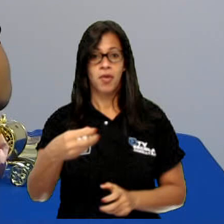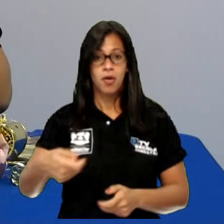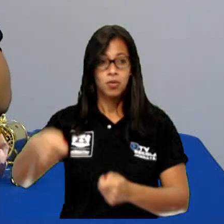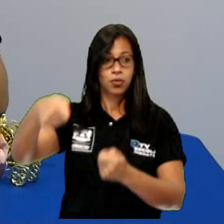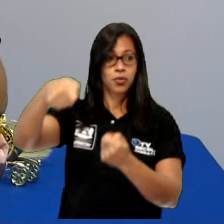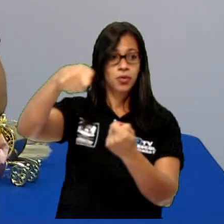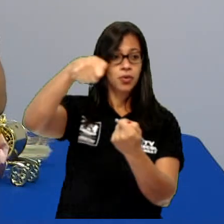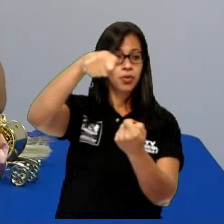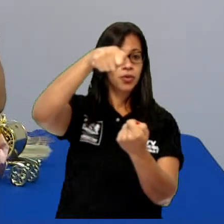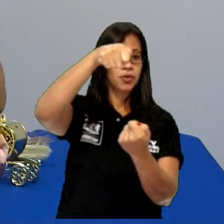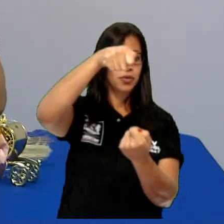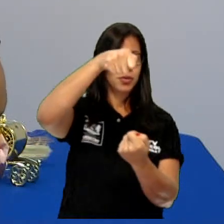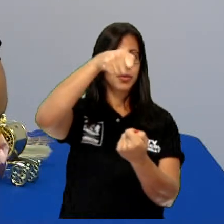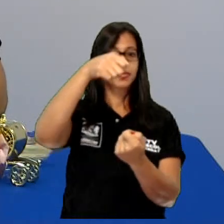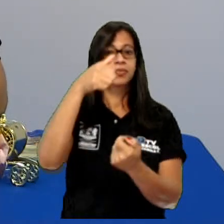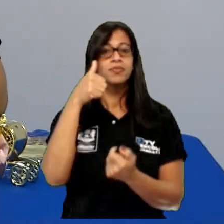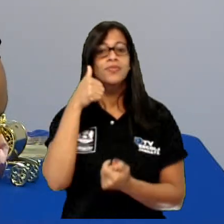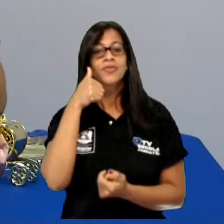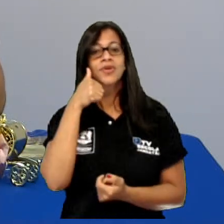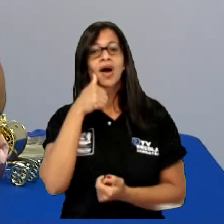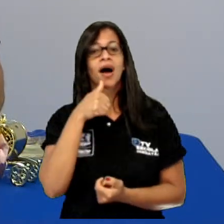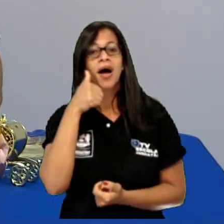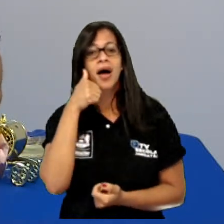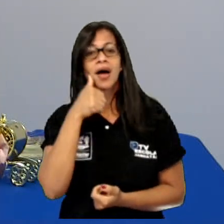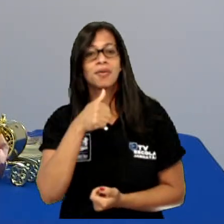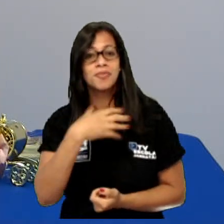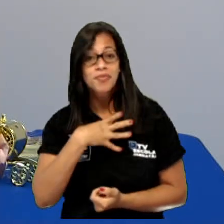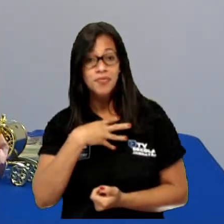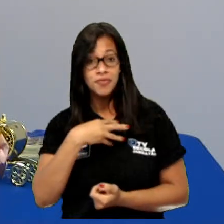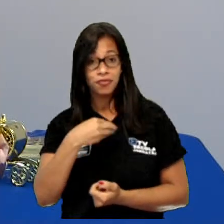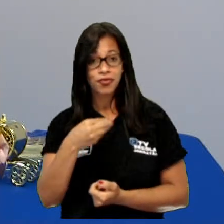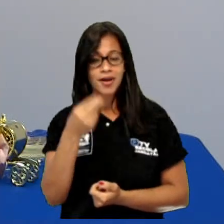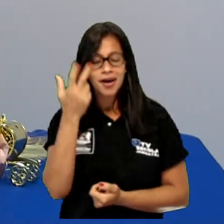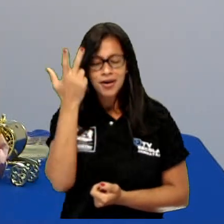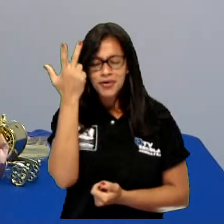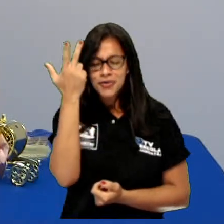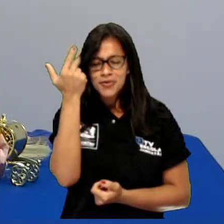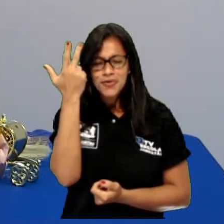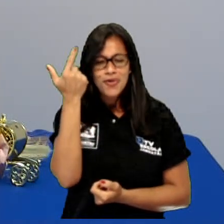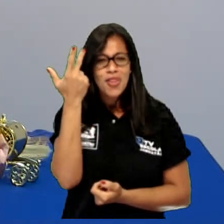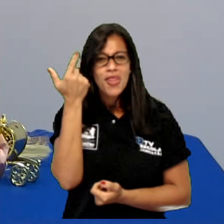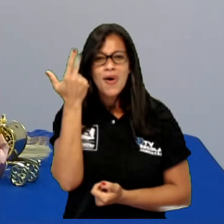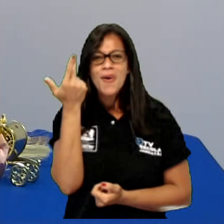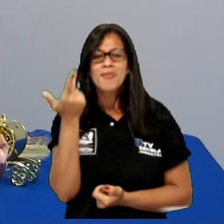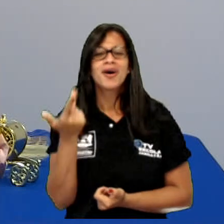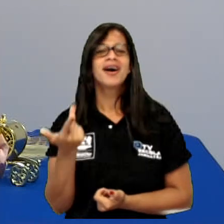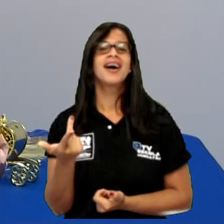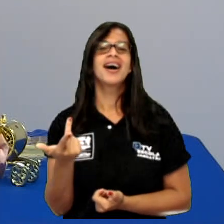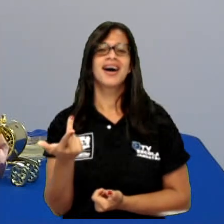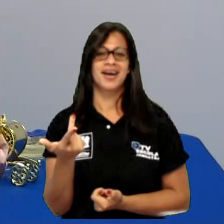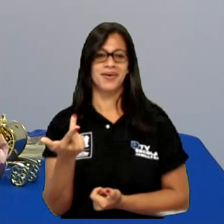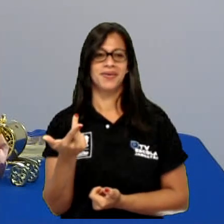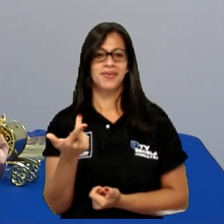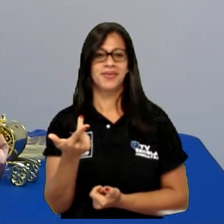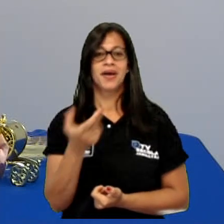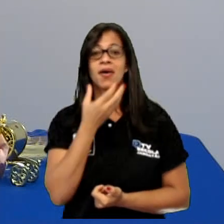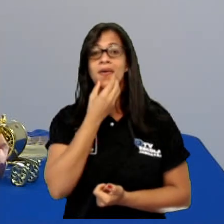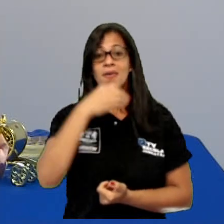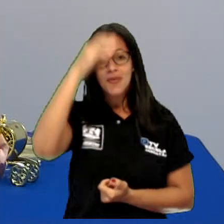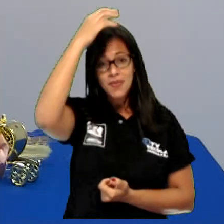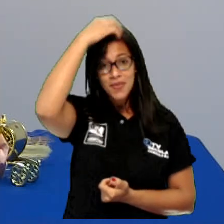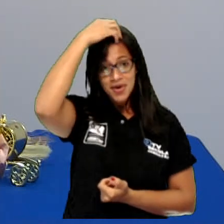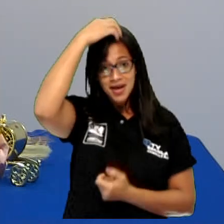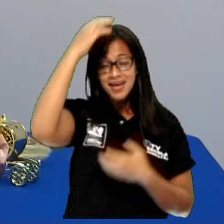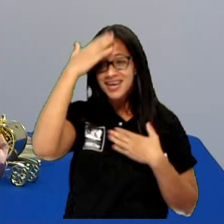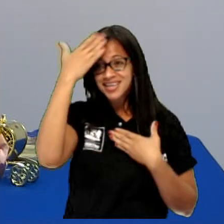A menina voltou ao normal. O rei Midas agradeceu, beijou e abraçou a sua filha e a